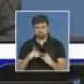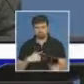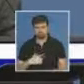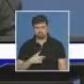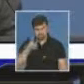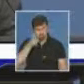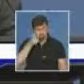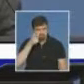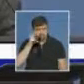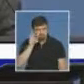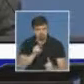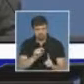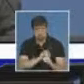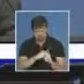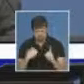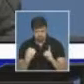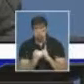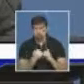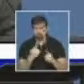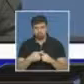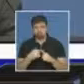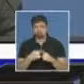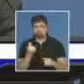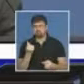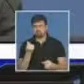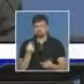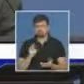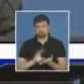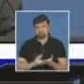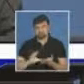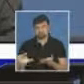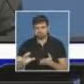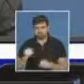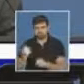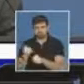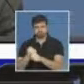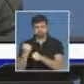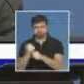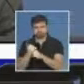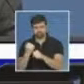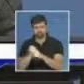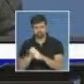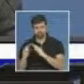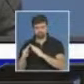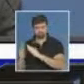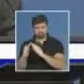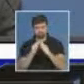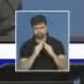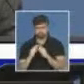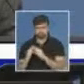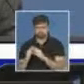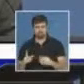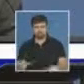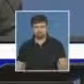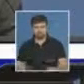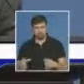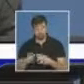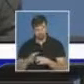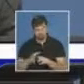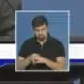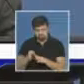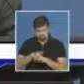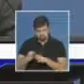pois não vincula o fundo de apoio à população de sub-habitação Urbana Fundap ao Conselho Municipal de habitação